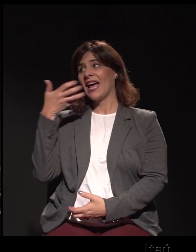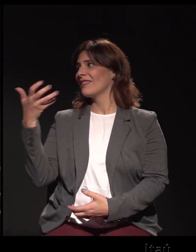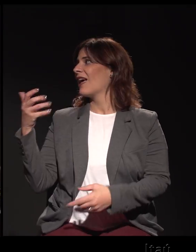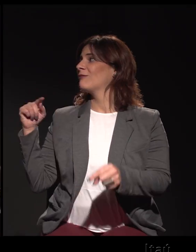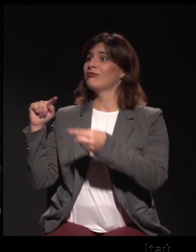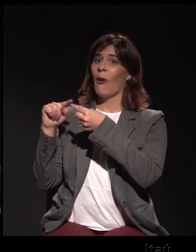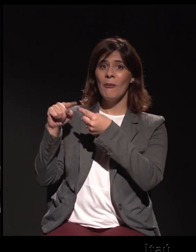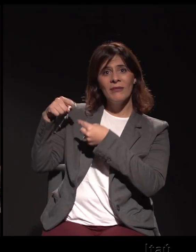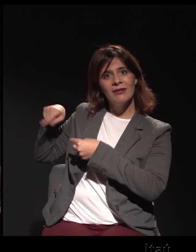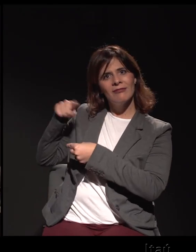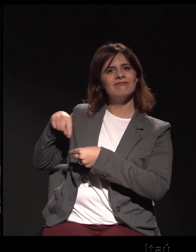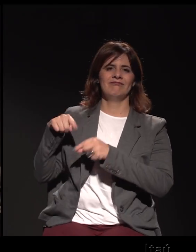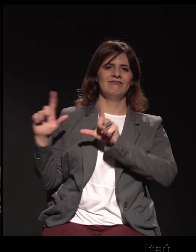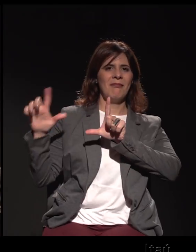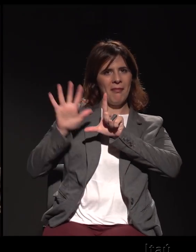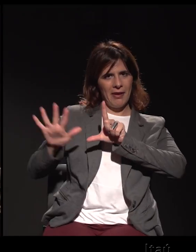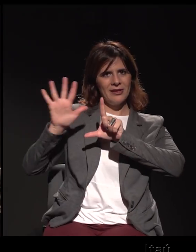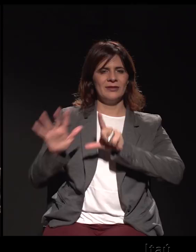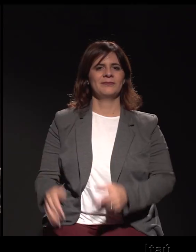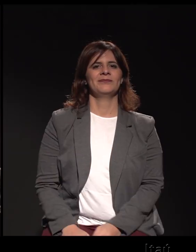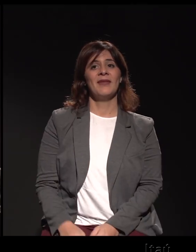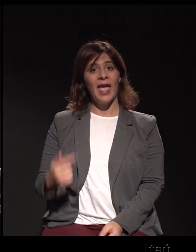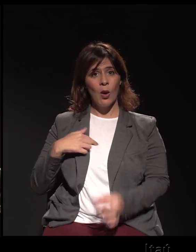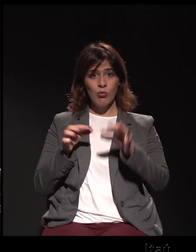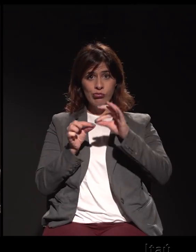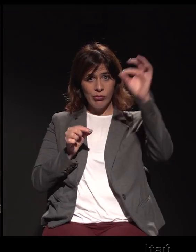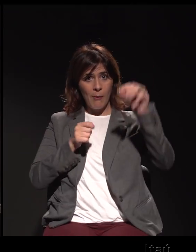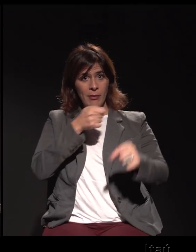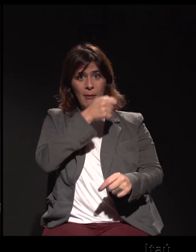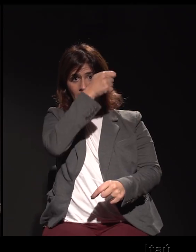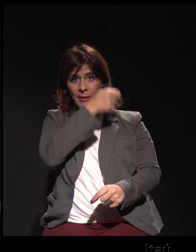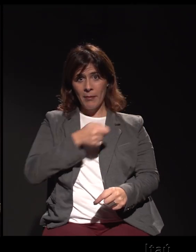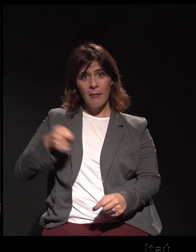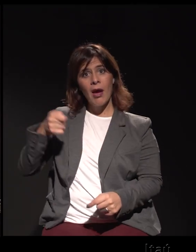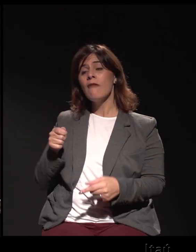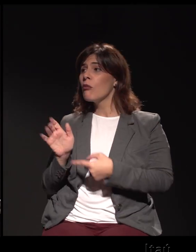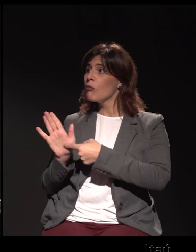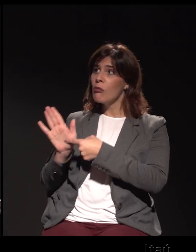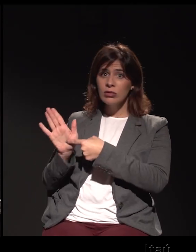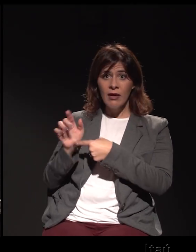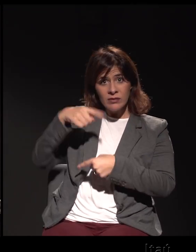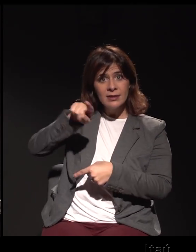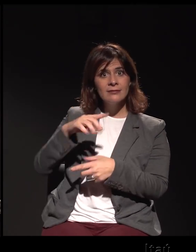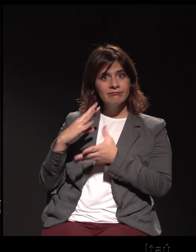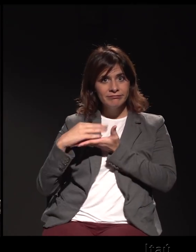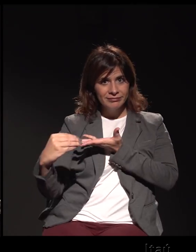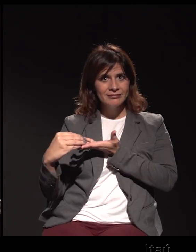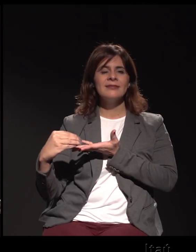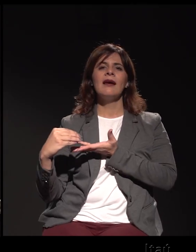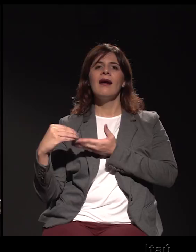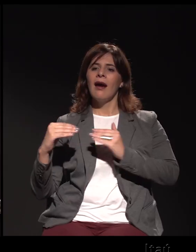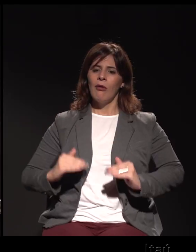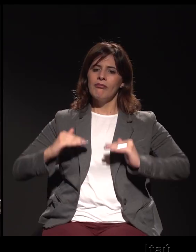Para que vocês, ó, tu, tu, tu, tu, tu. Aonde eu apontar, vocês vão cantar. Pode ter O, A, E, I. Vamos